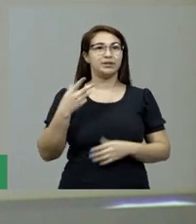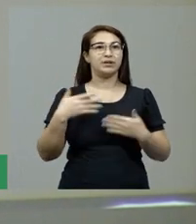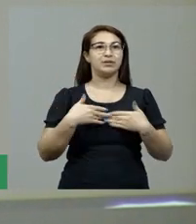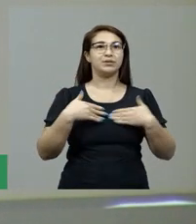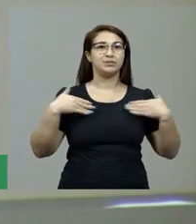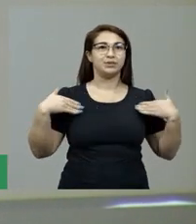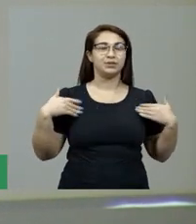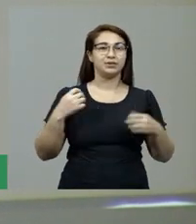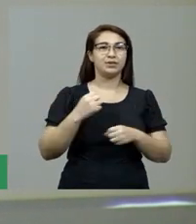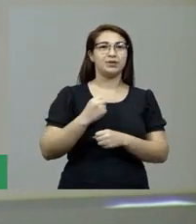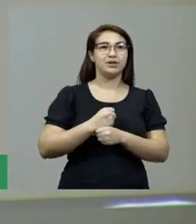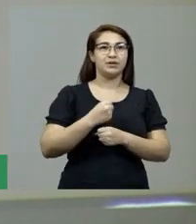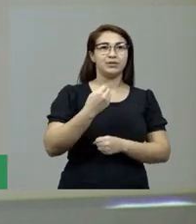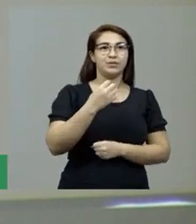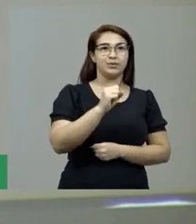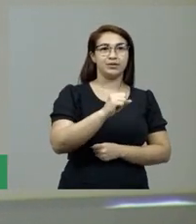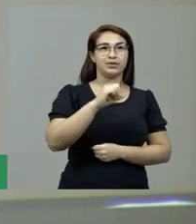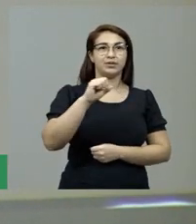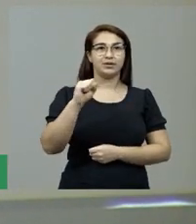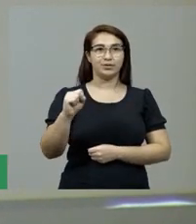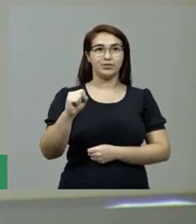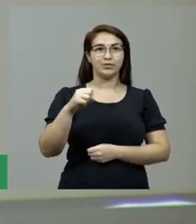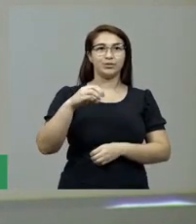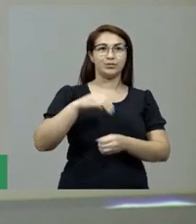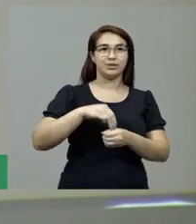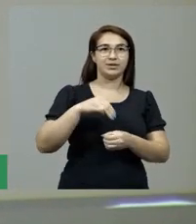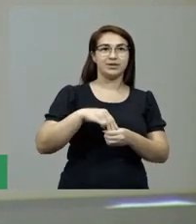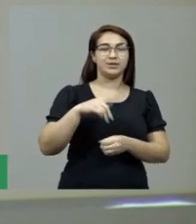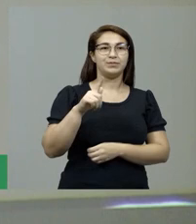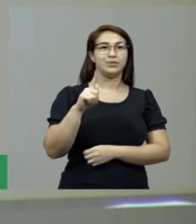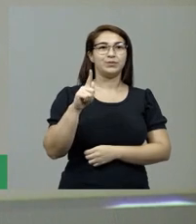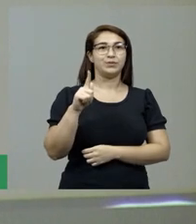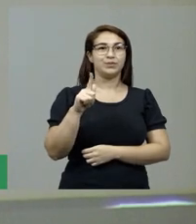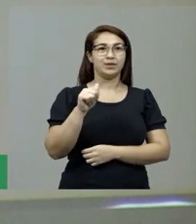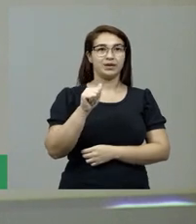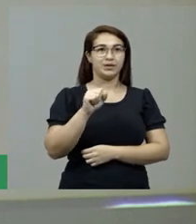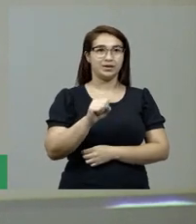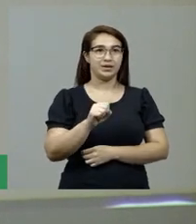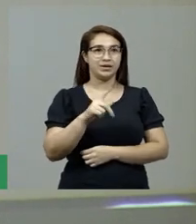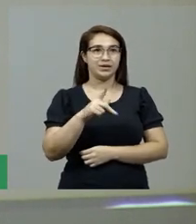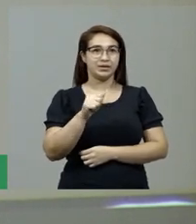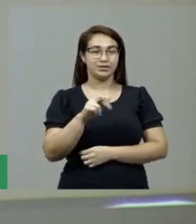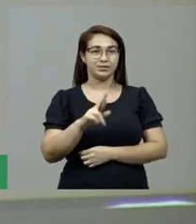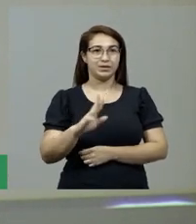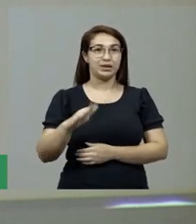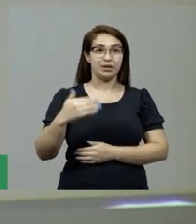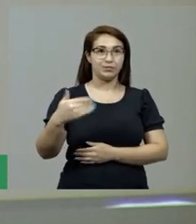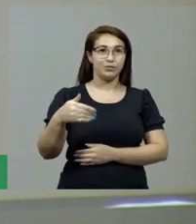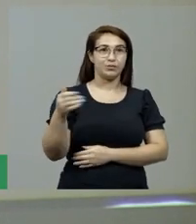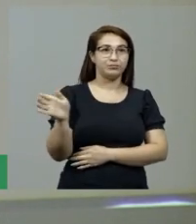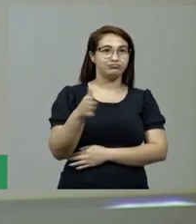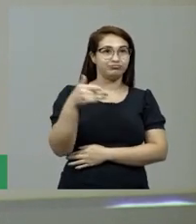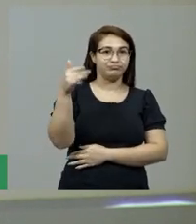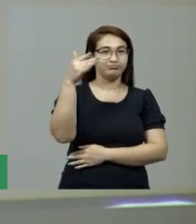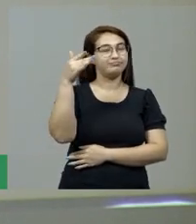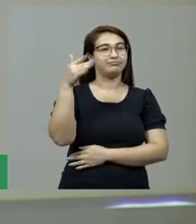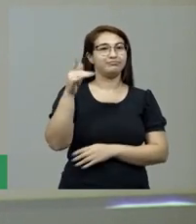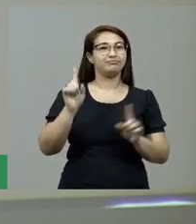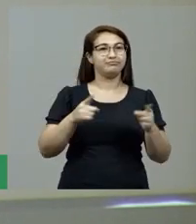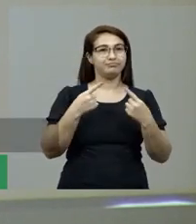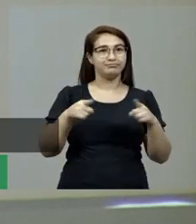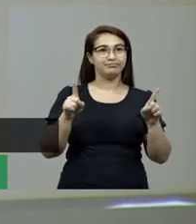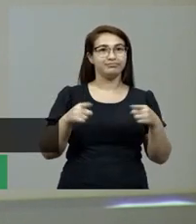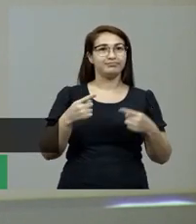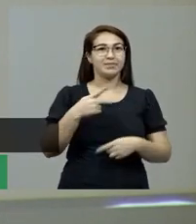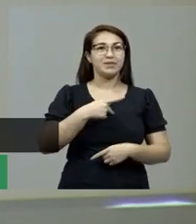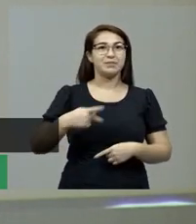aos 88 anos do município de Gaspar. Momento seguinte, houve a interpretação do hino nacional. Na continuidade, o senhor presidente fez